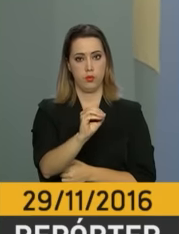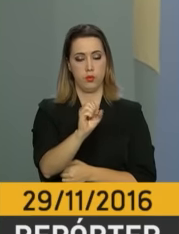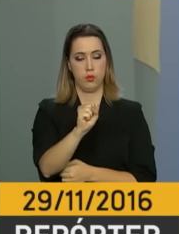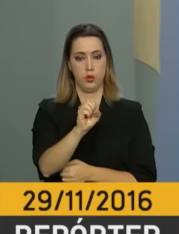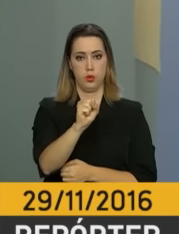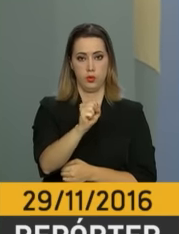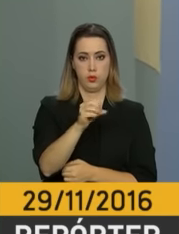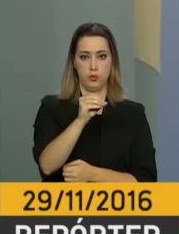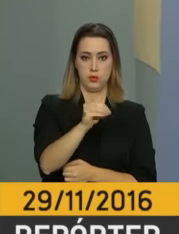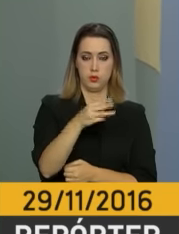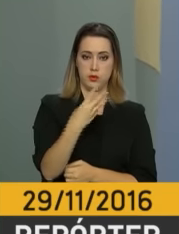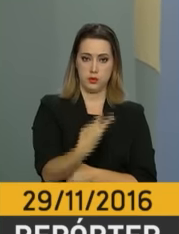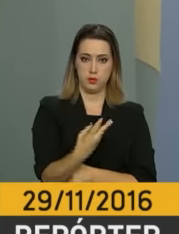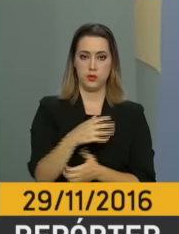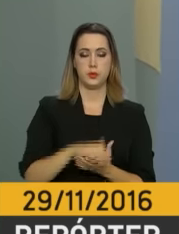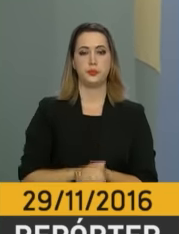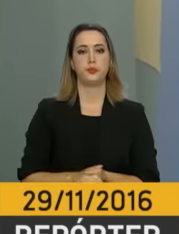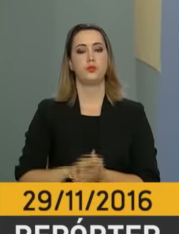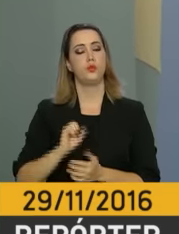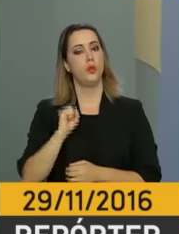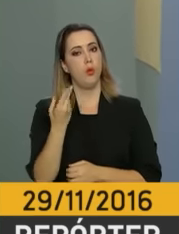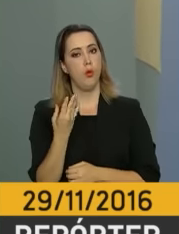2030-8803, ou então